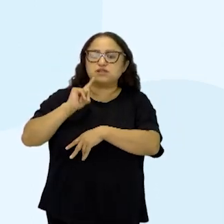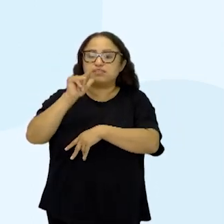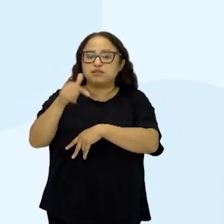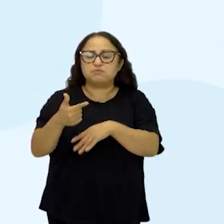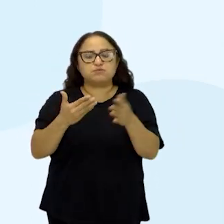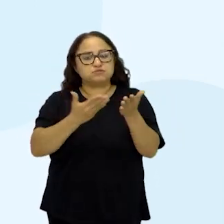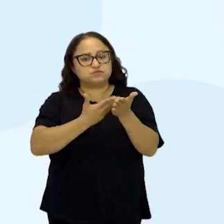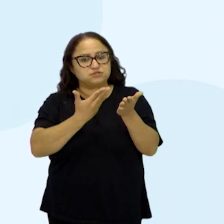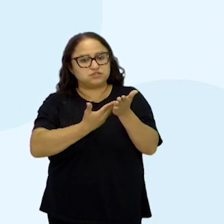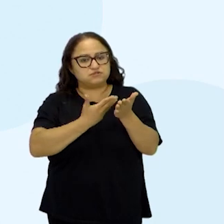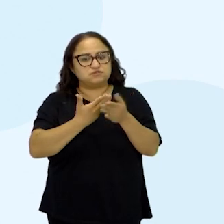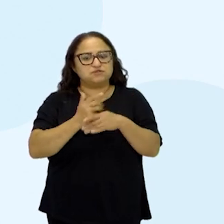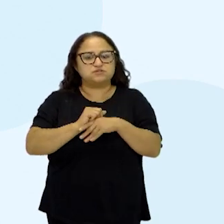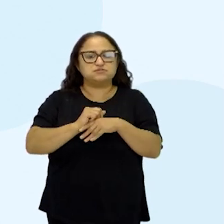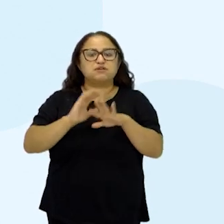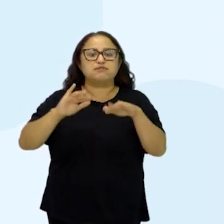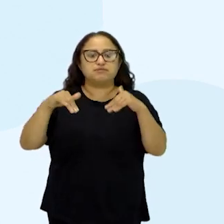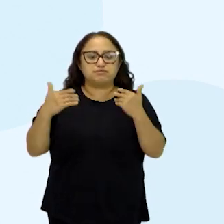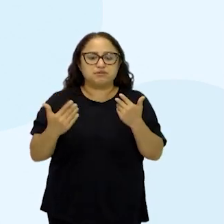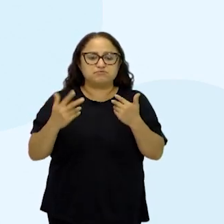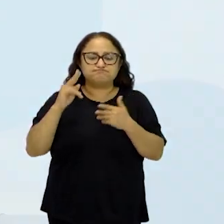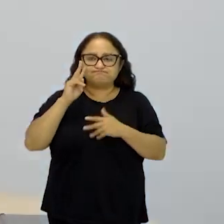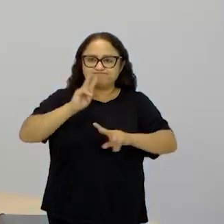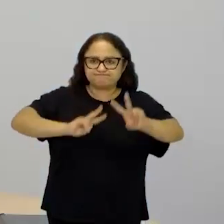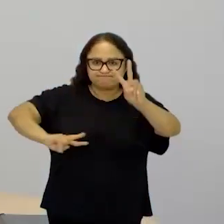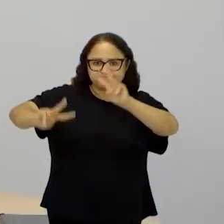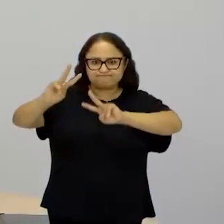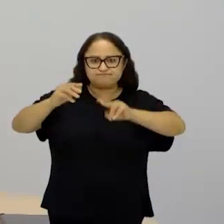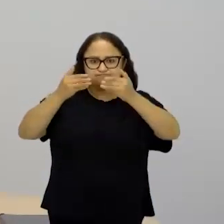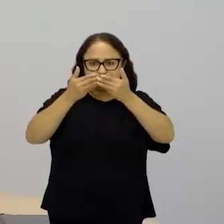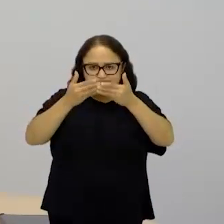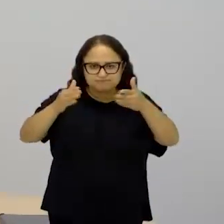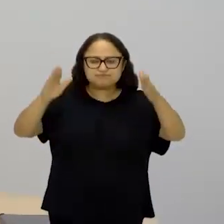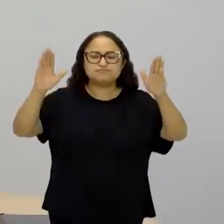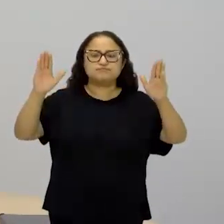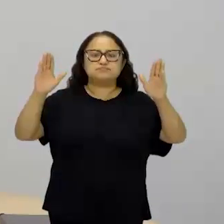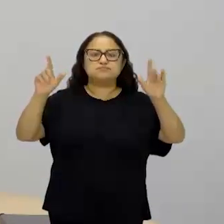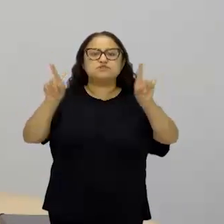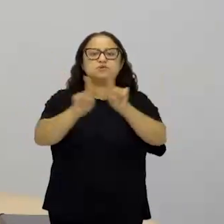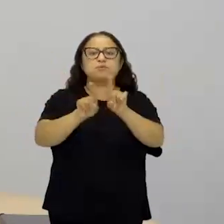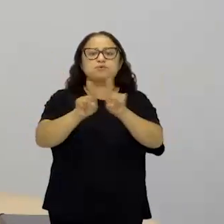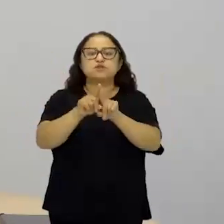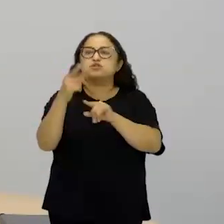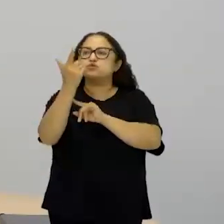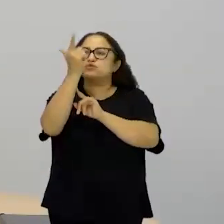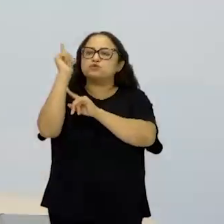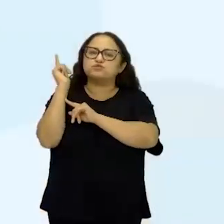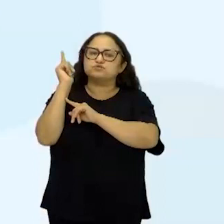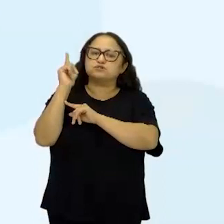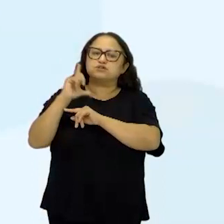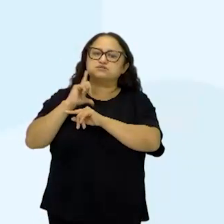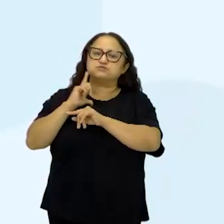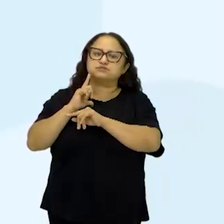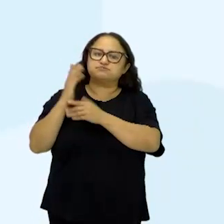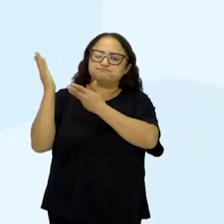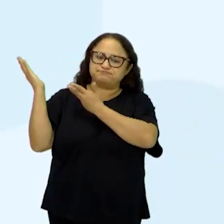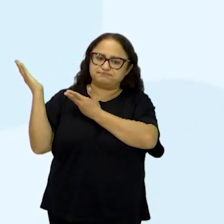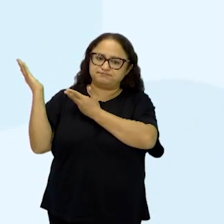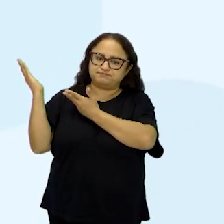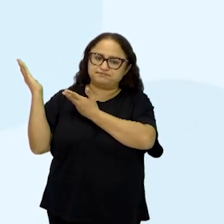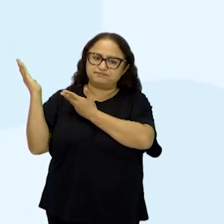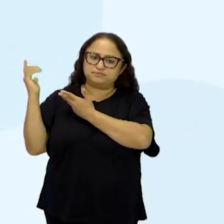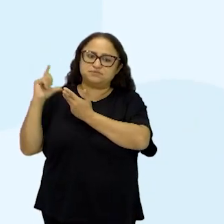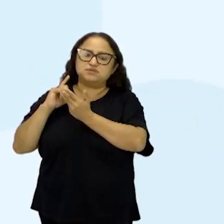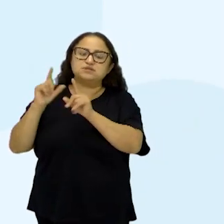livro, Niquete, eu acho que minha visão ampliou muito sobre Moçambique, porque é do outro lado ali do mapa, vocês percebem? Então tem a